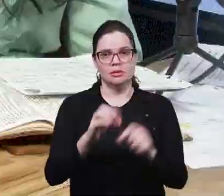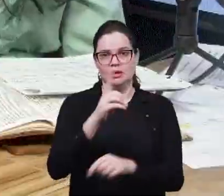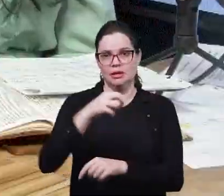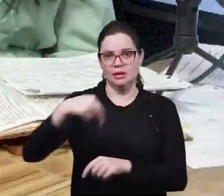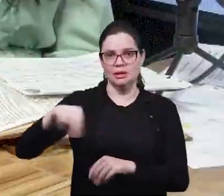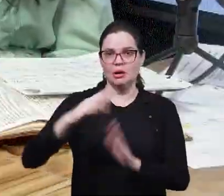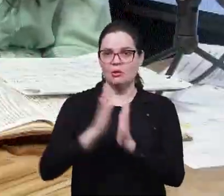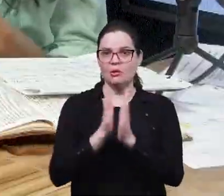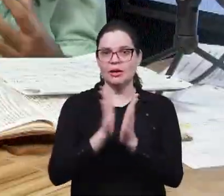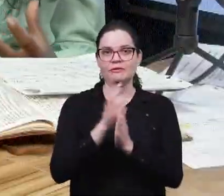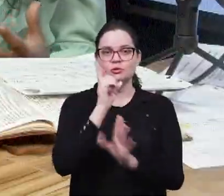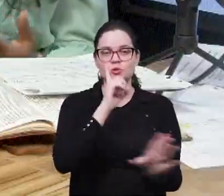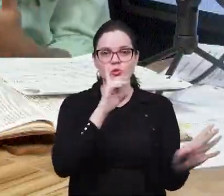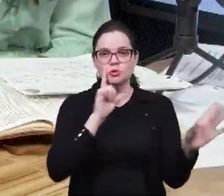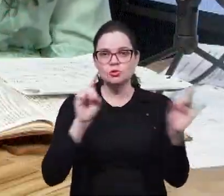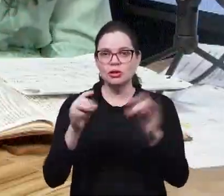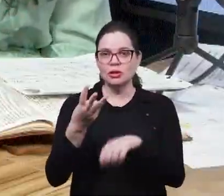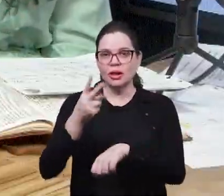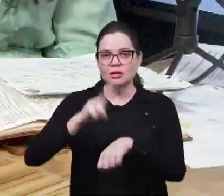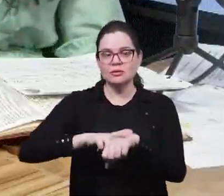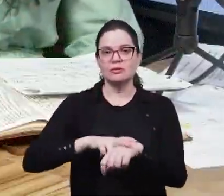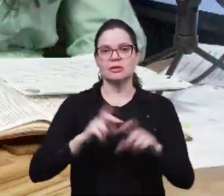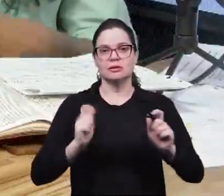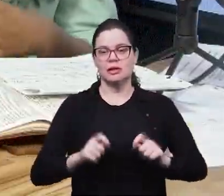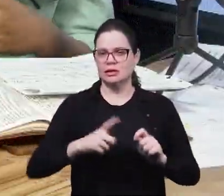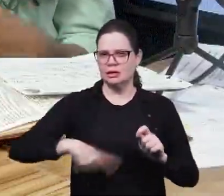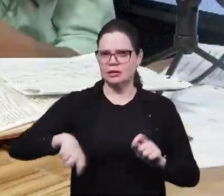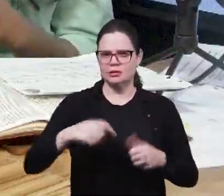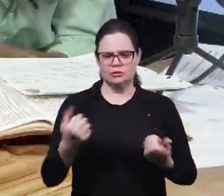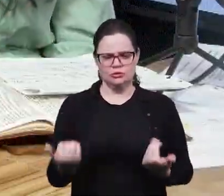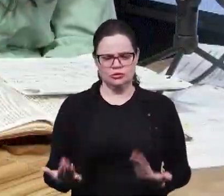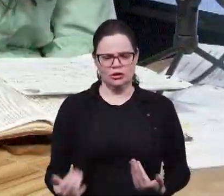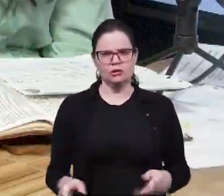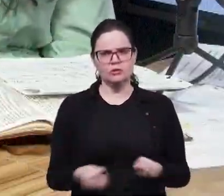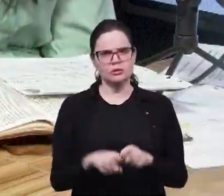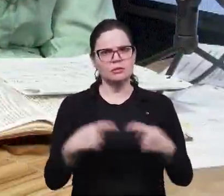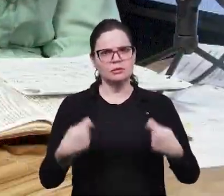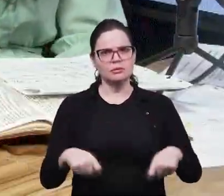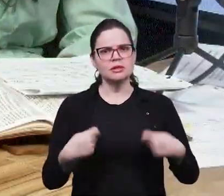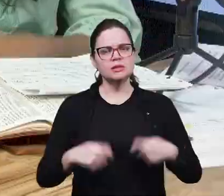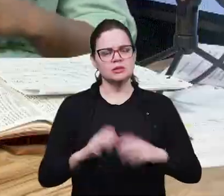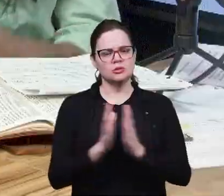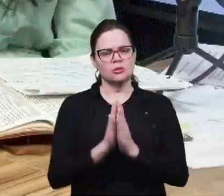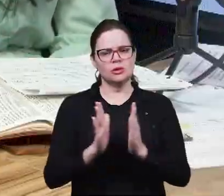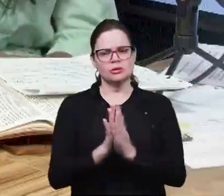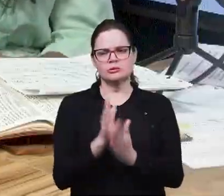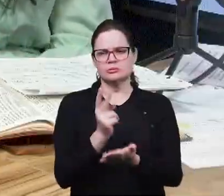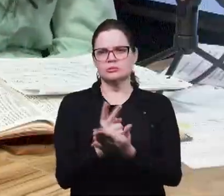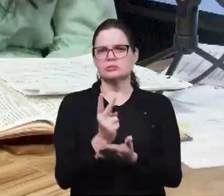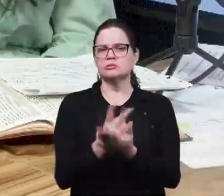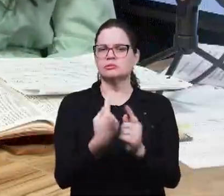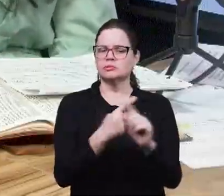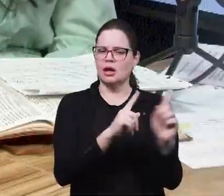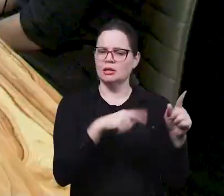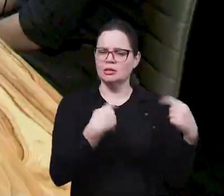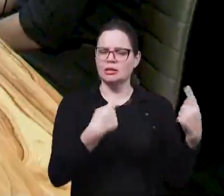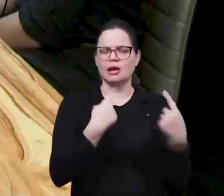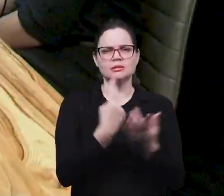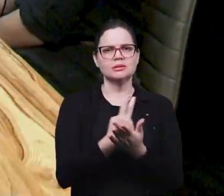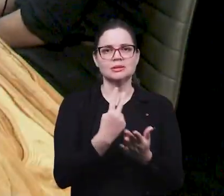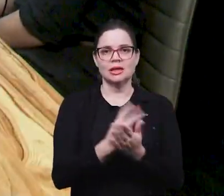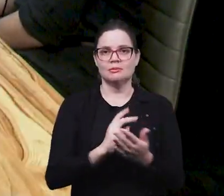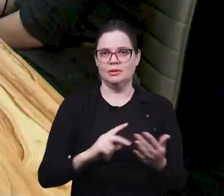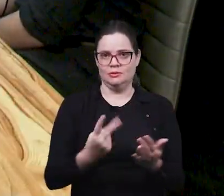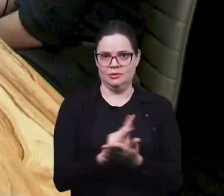ao dia. E é muito importante que nós jovens também estejamos sempre em constante oração, porque os ataques, eles vêm a todo